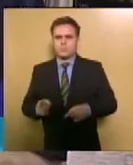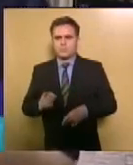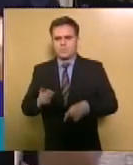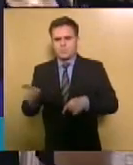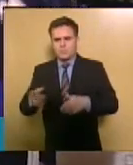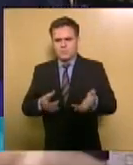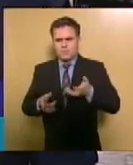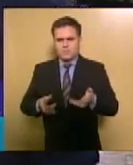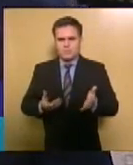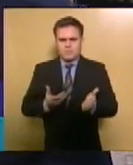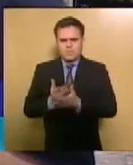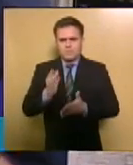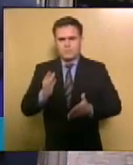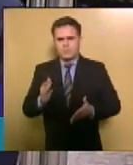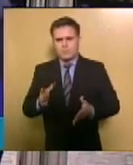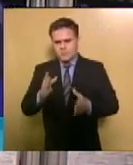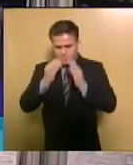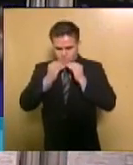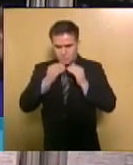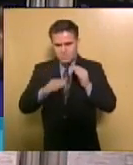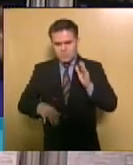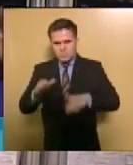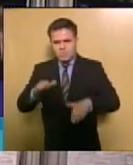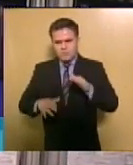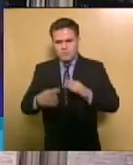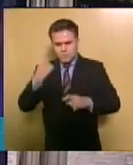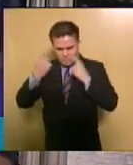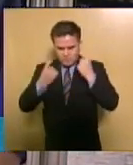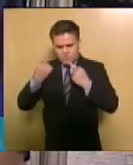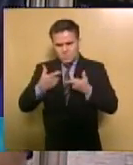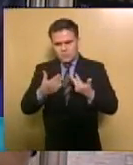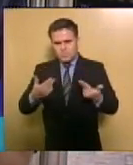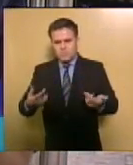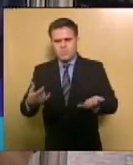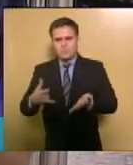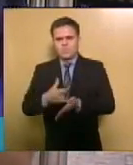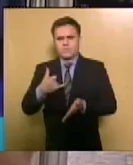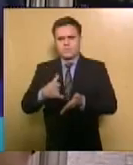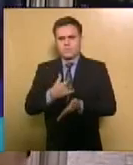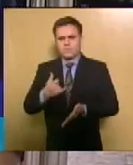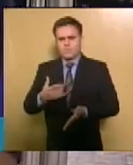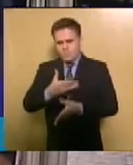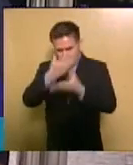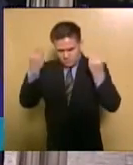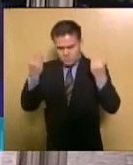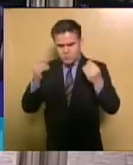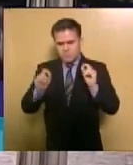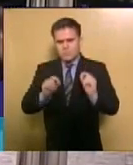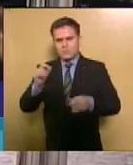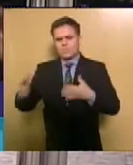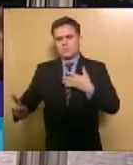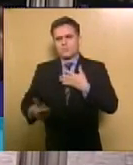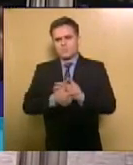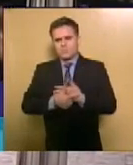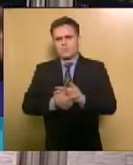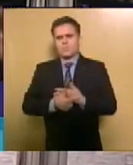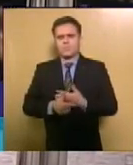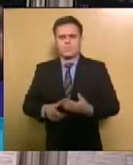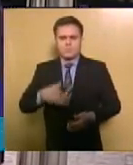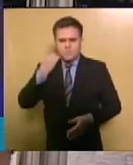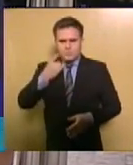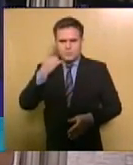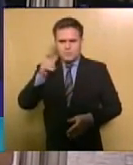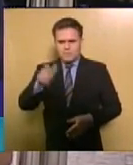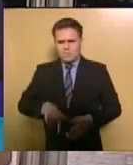aprovado nas caladas da e a gente fica preocupando apenas com esses acordos e a gente esquece nosso papel também enquanto parlamentares